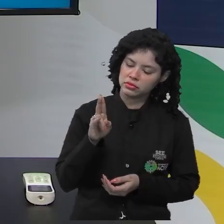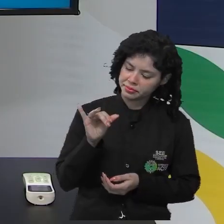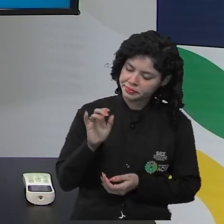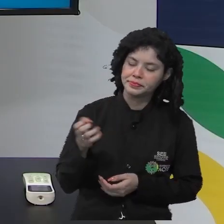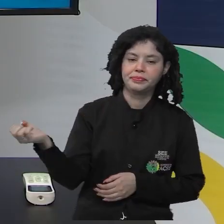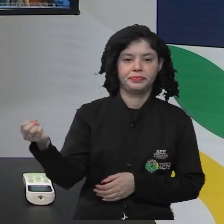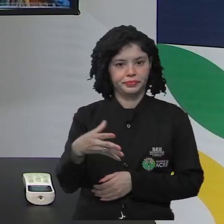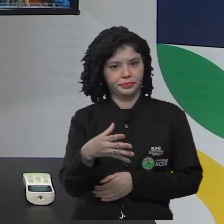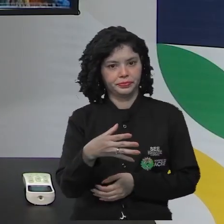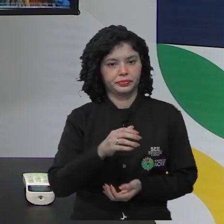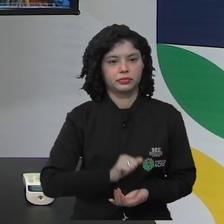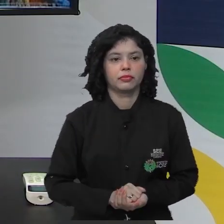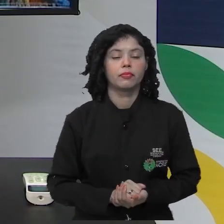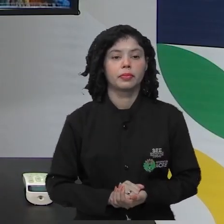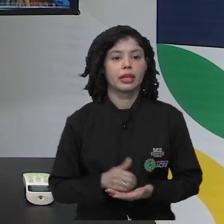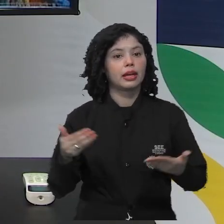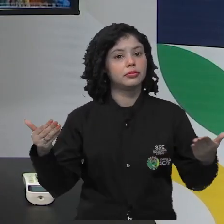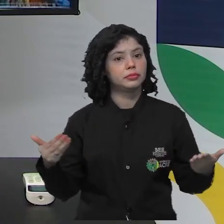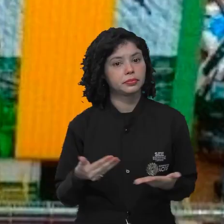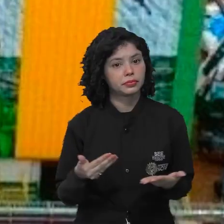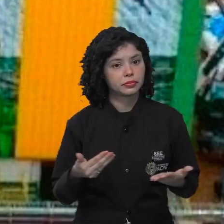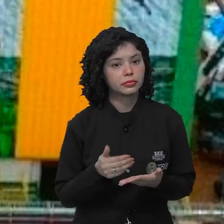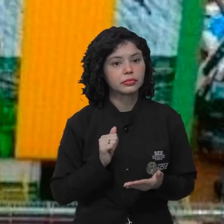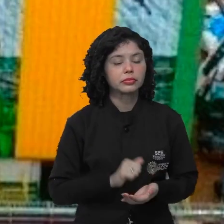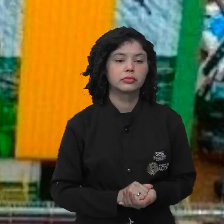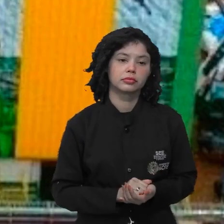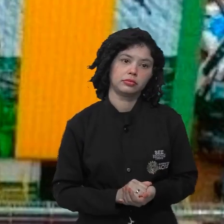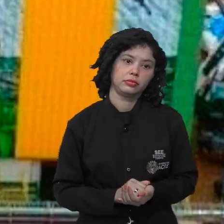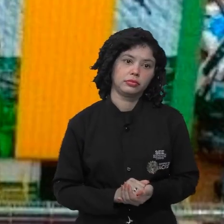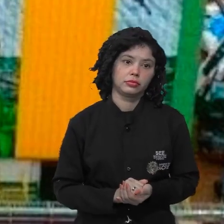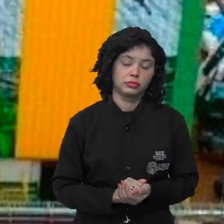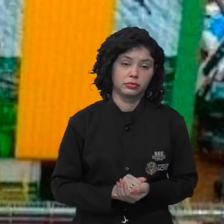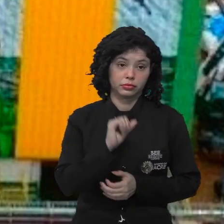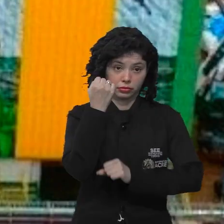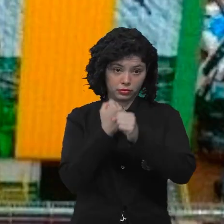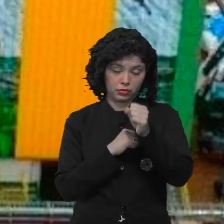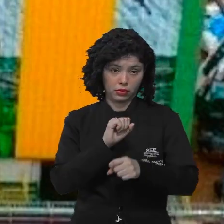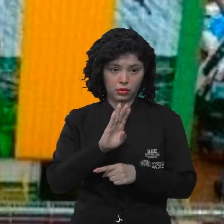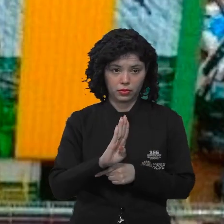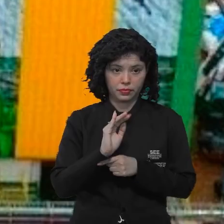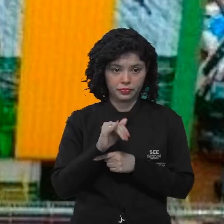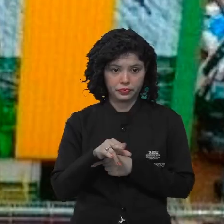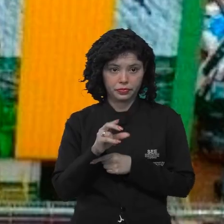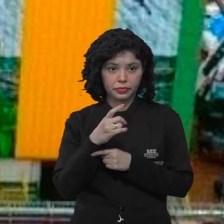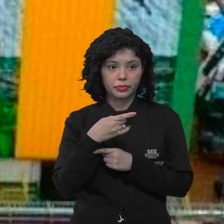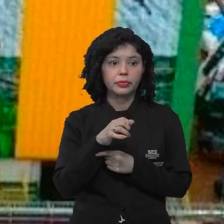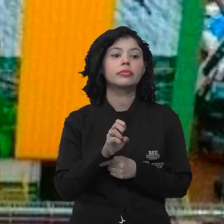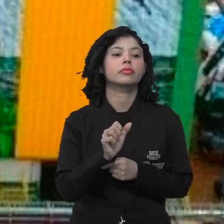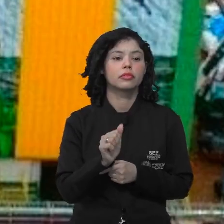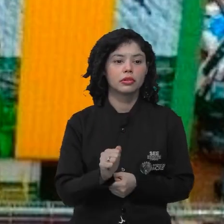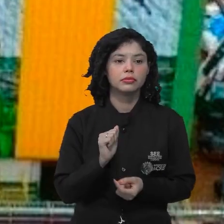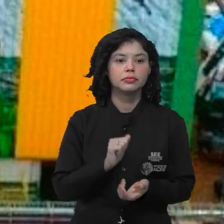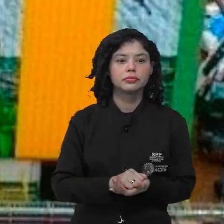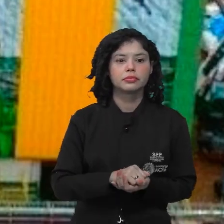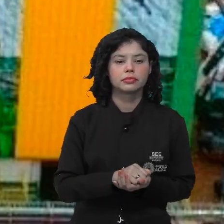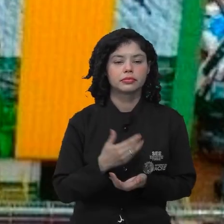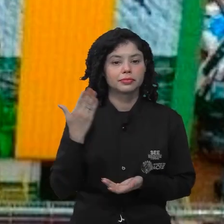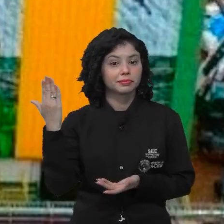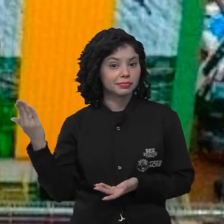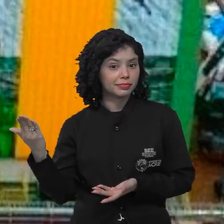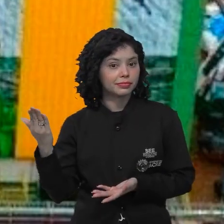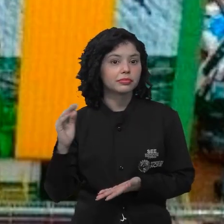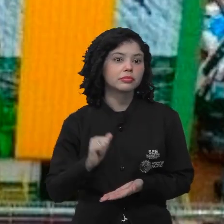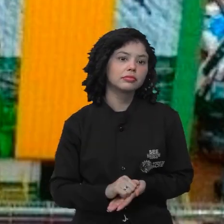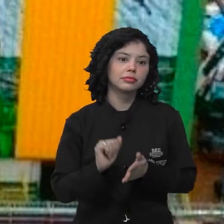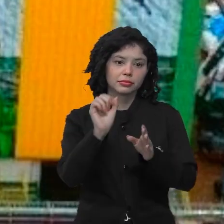renovável. Agora, gente, a gente tem aqui a usina de biomassa chamada Onça Pintada. Olha que coisa mais linda